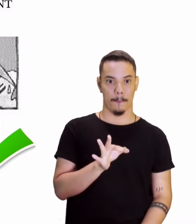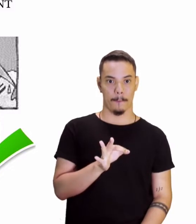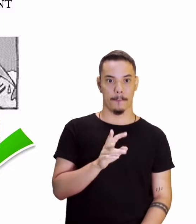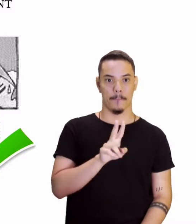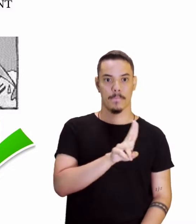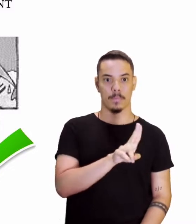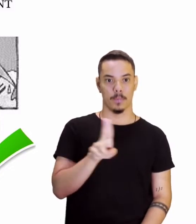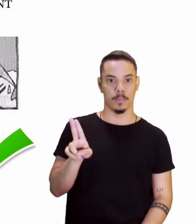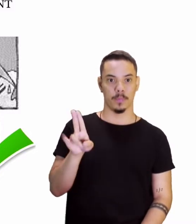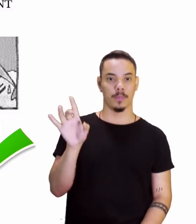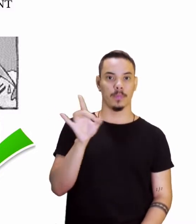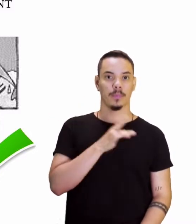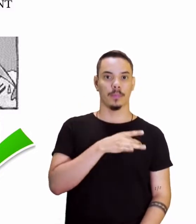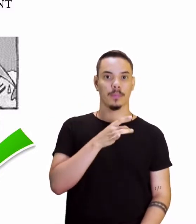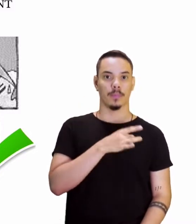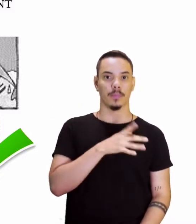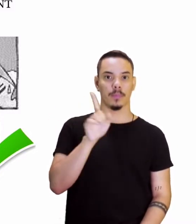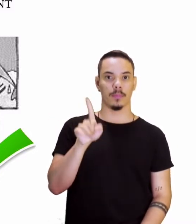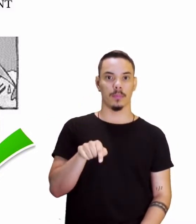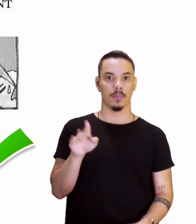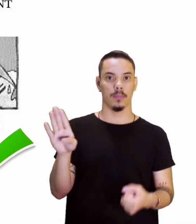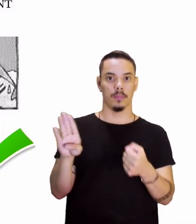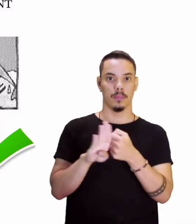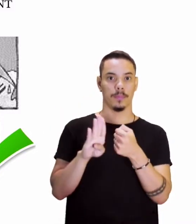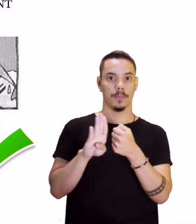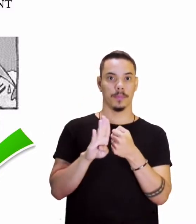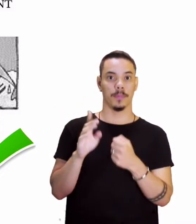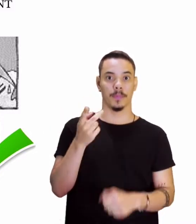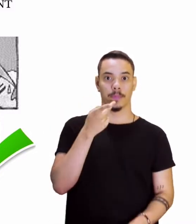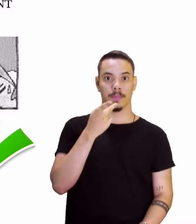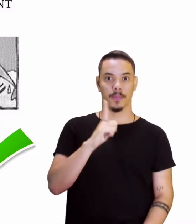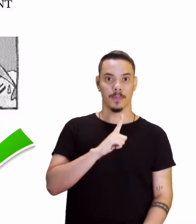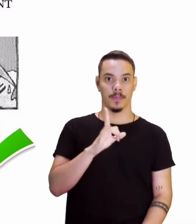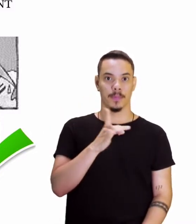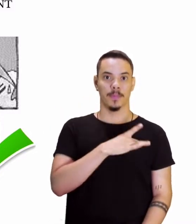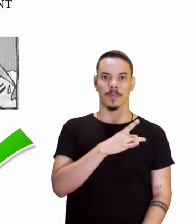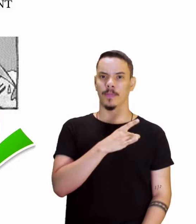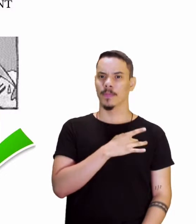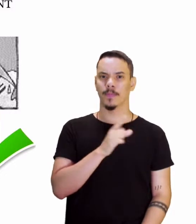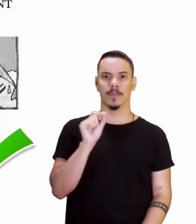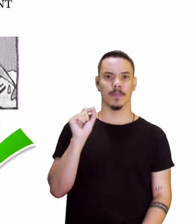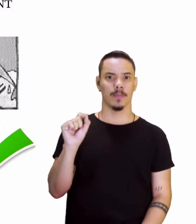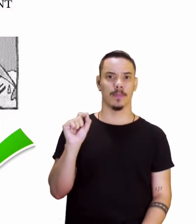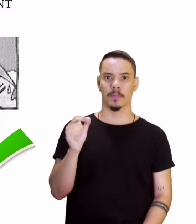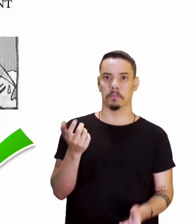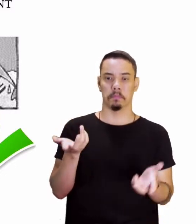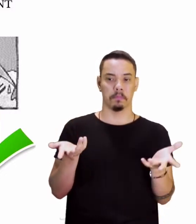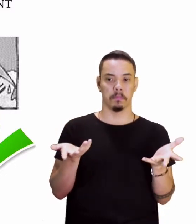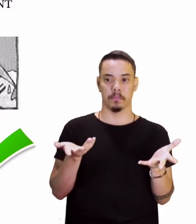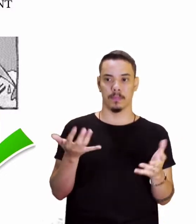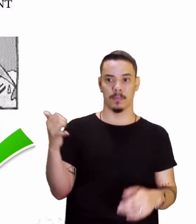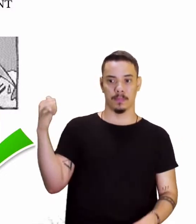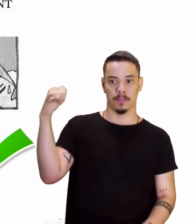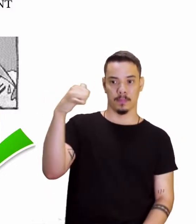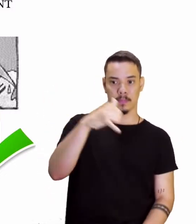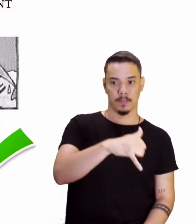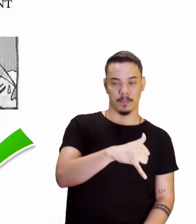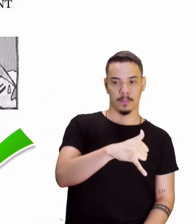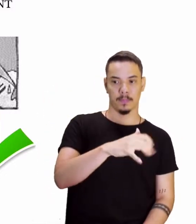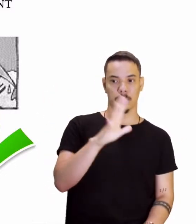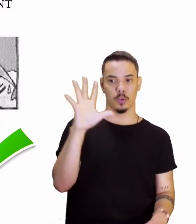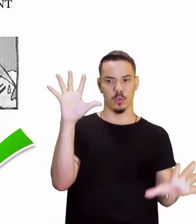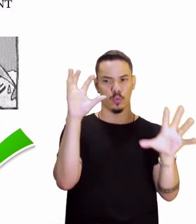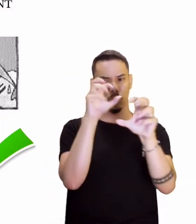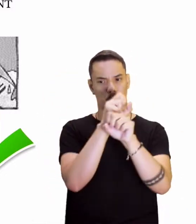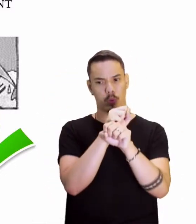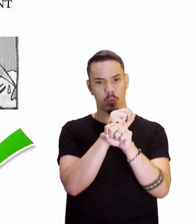nome medo, que é o substantivo, quando eu falo eu tenho medo. Medo de quê? Então, de avião, do